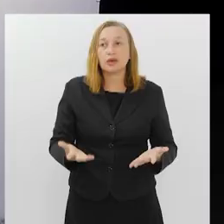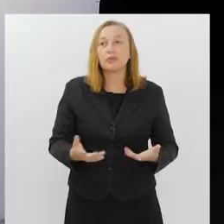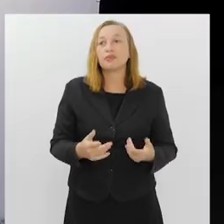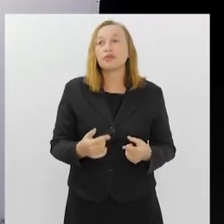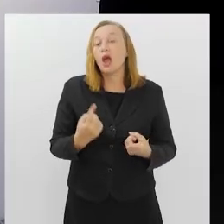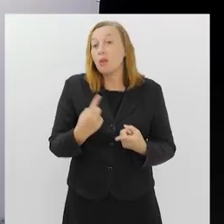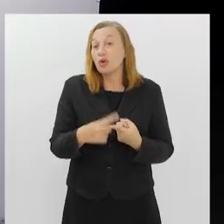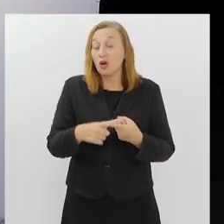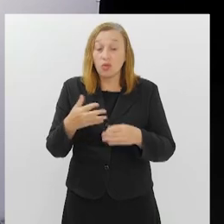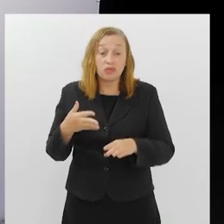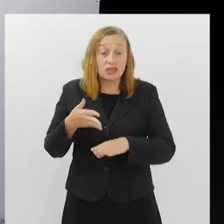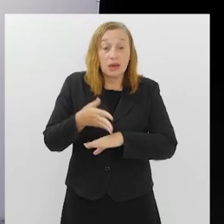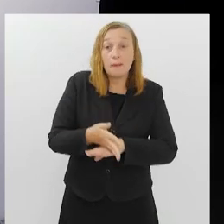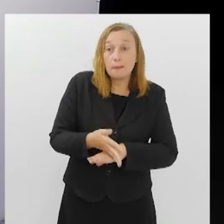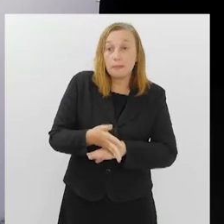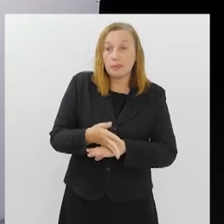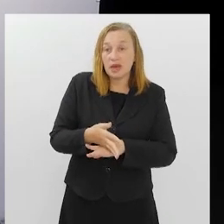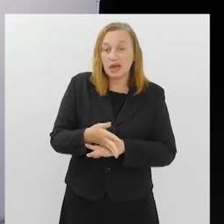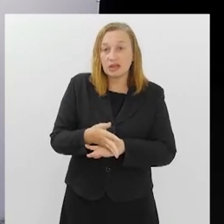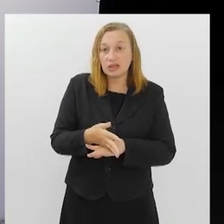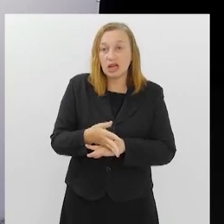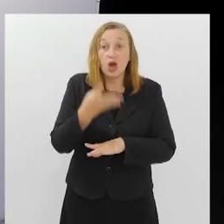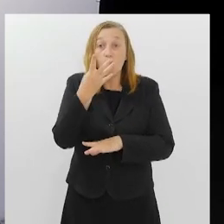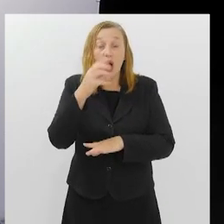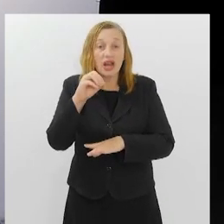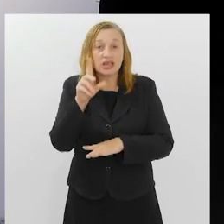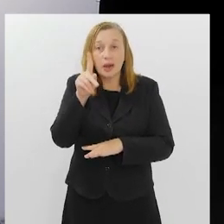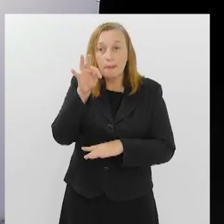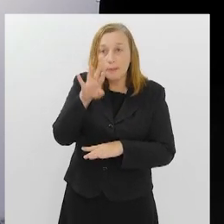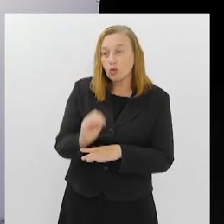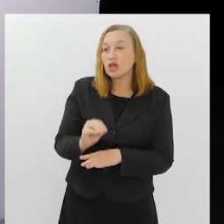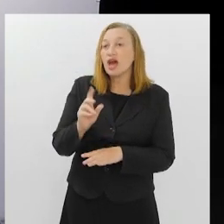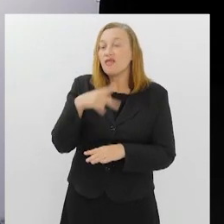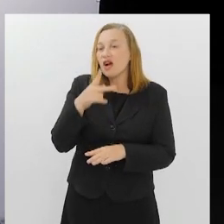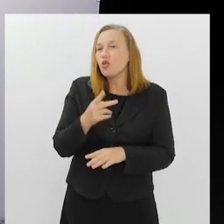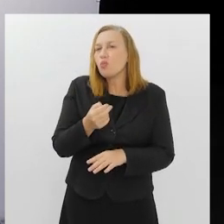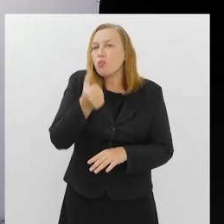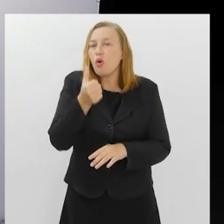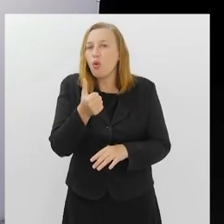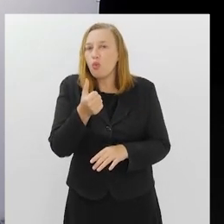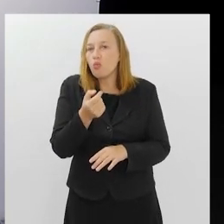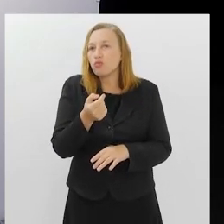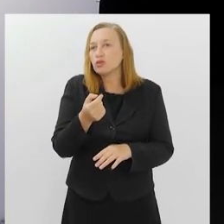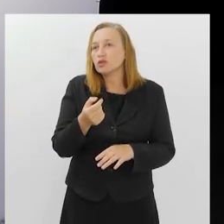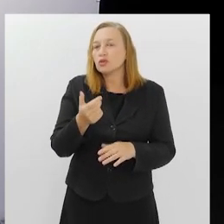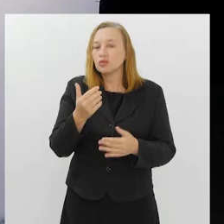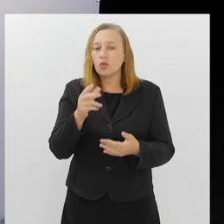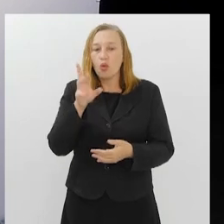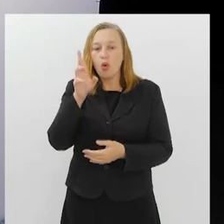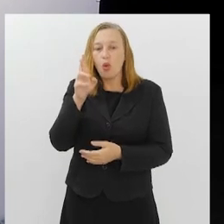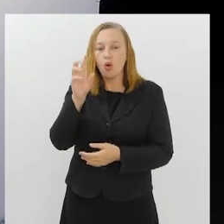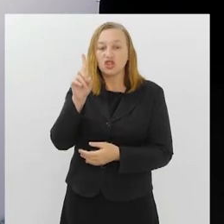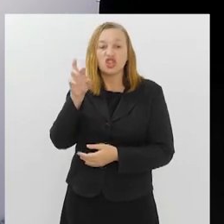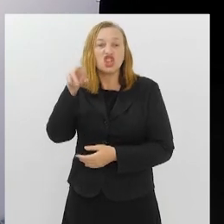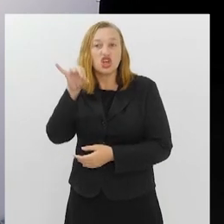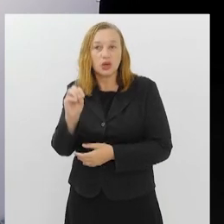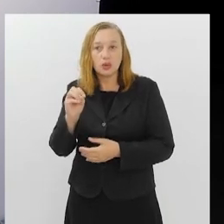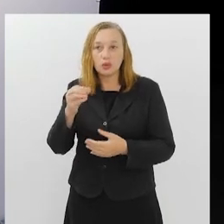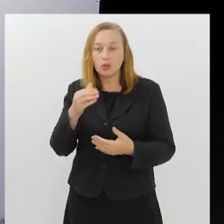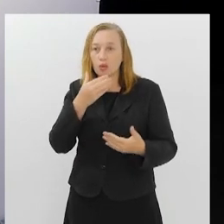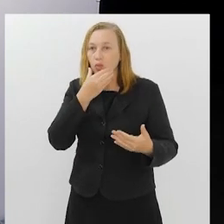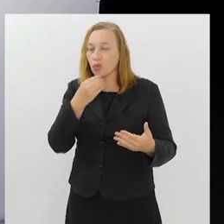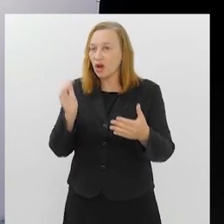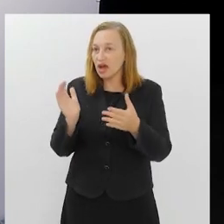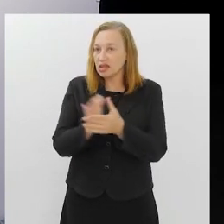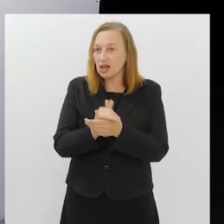porque quando você pisa ali, você carrega 40 pontos, 40 né? pontos, Fala um exatamente. pouco do teu parceiro, do teu casal. Rodrigo, estou muito feliz